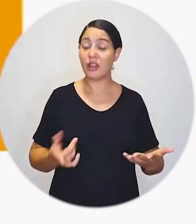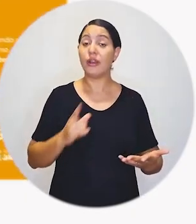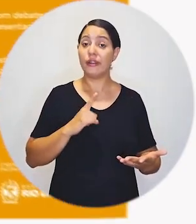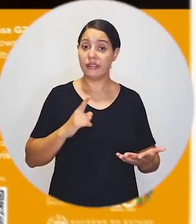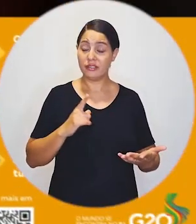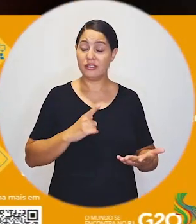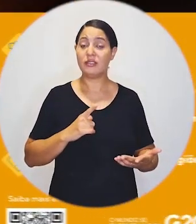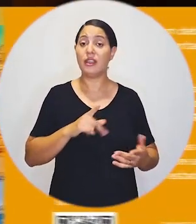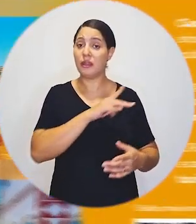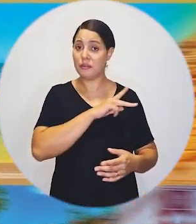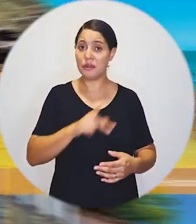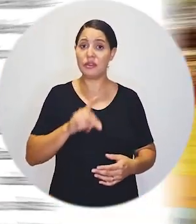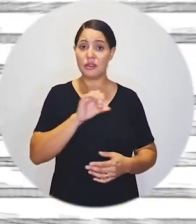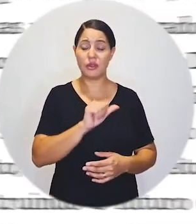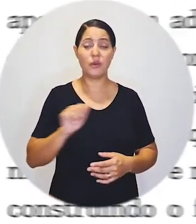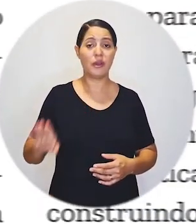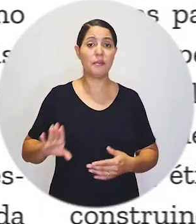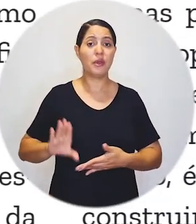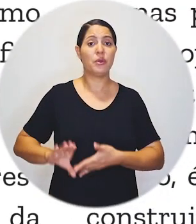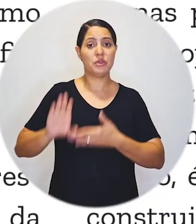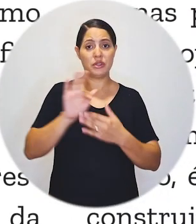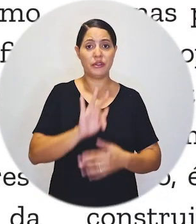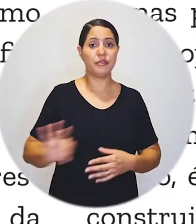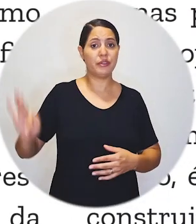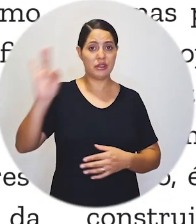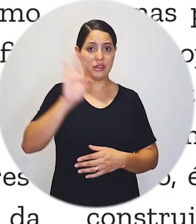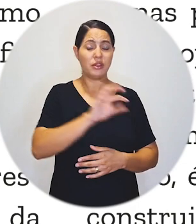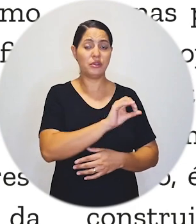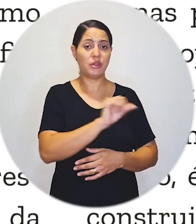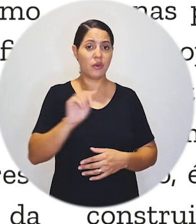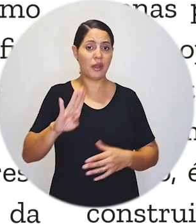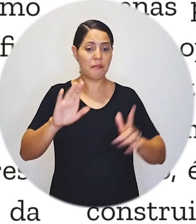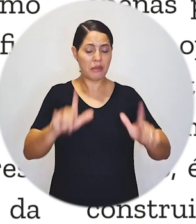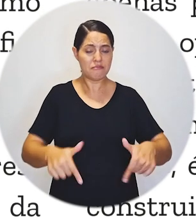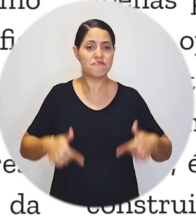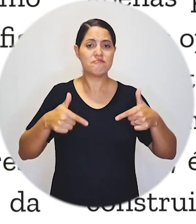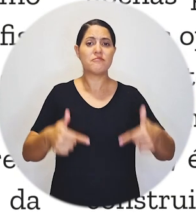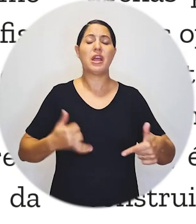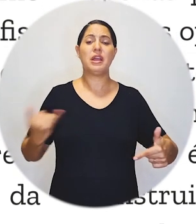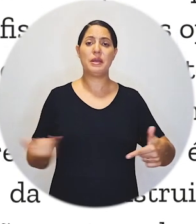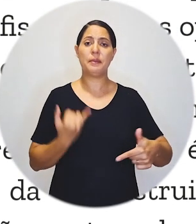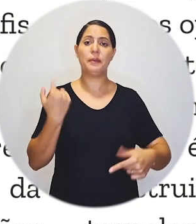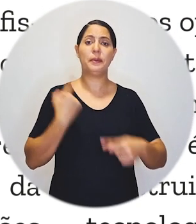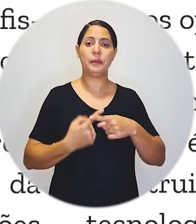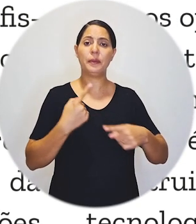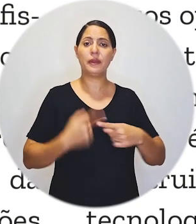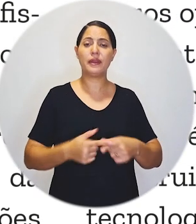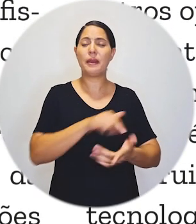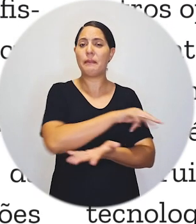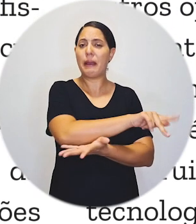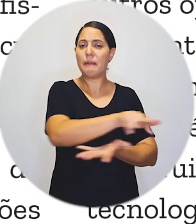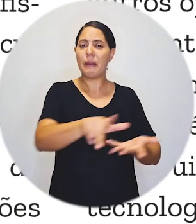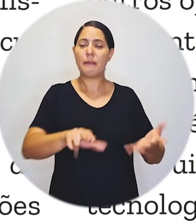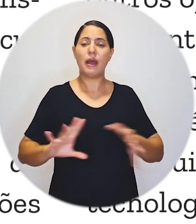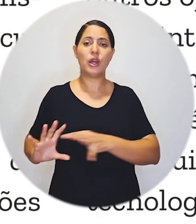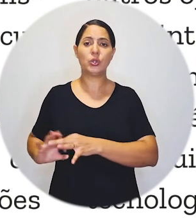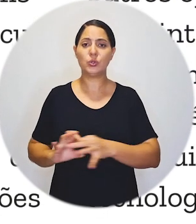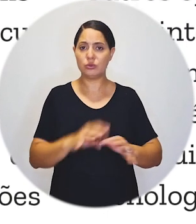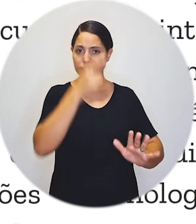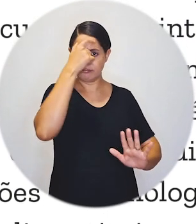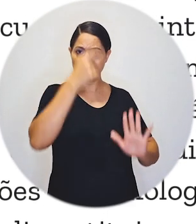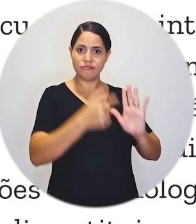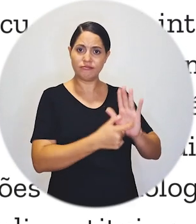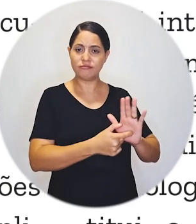Para o presidente nacional da Ordem, Beto Simonetti, o Conselho Federal da OAB deu um passo crucial ao aprovar as diretrizes para o uso